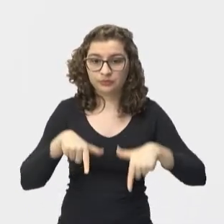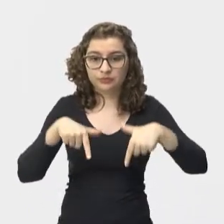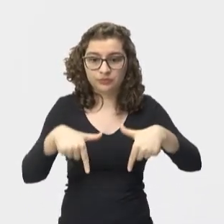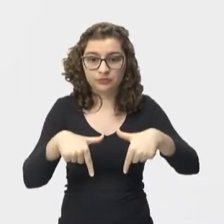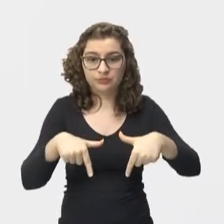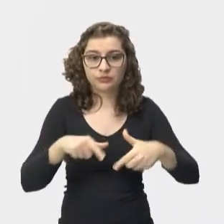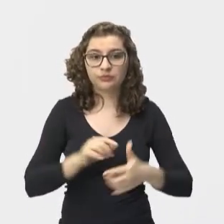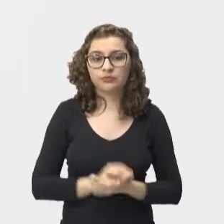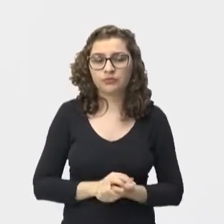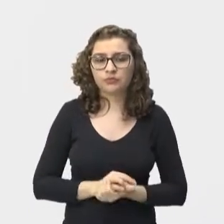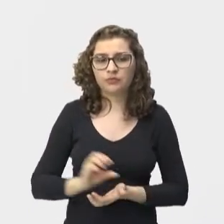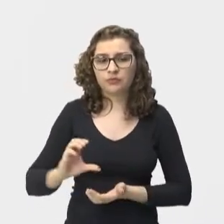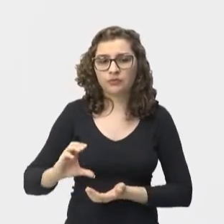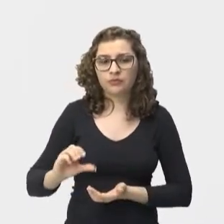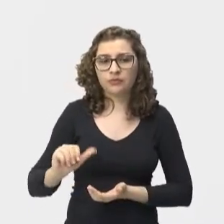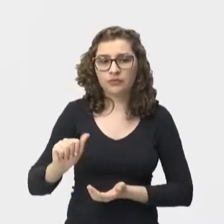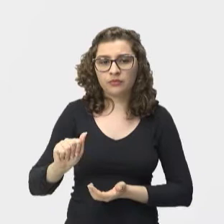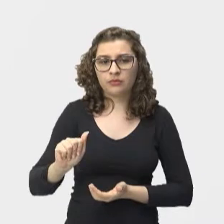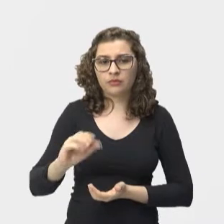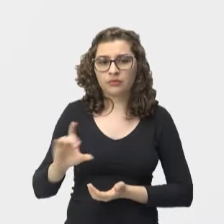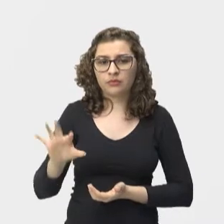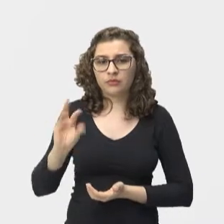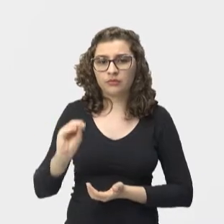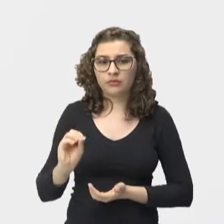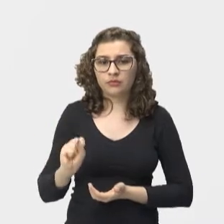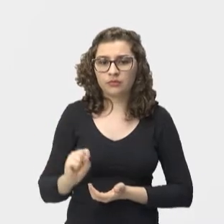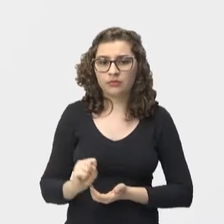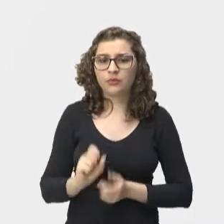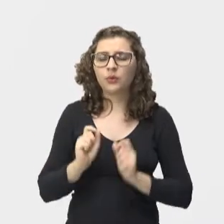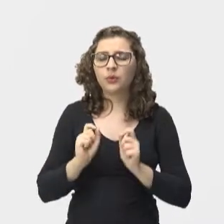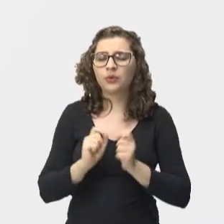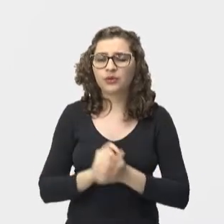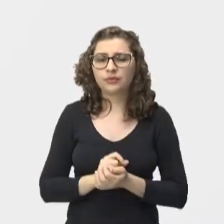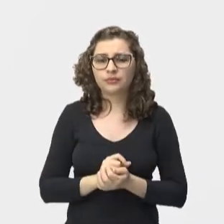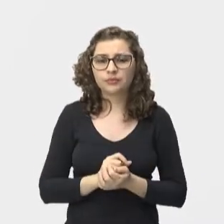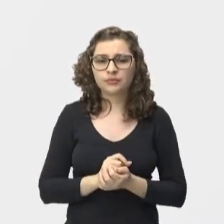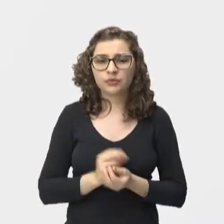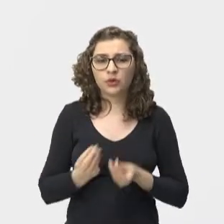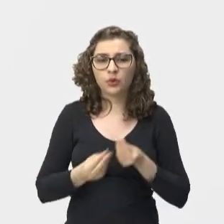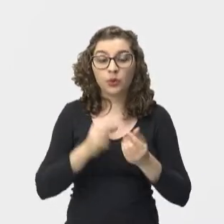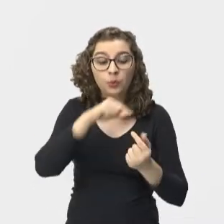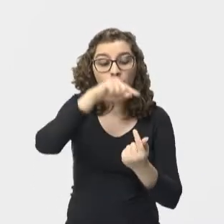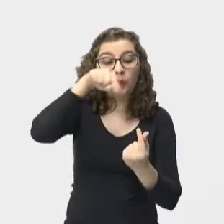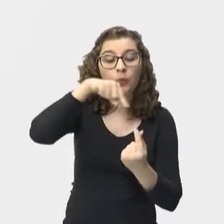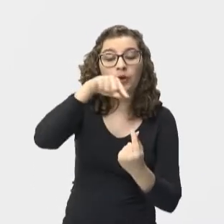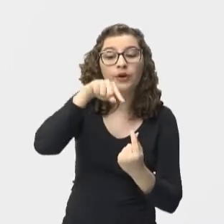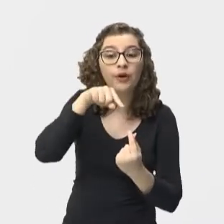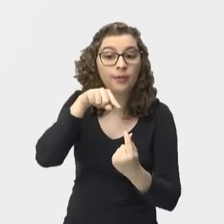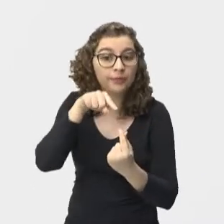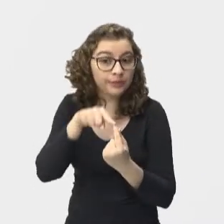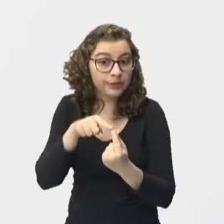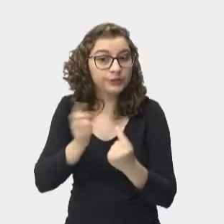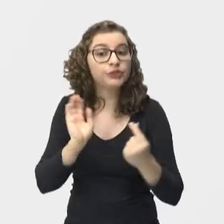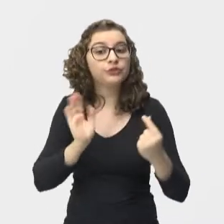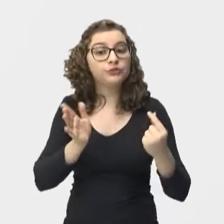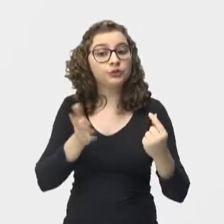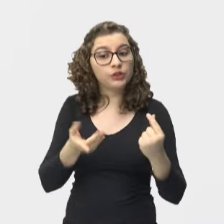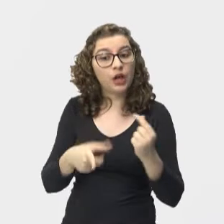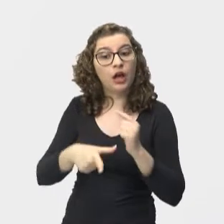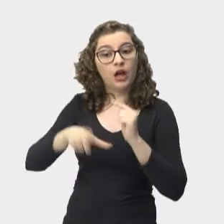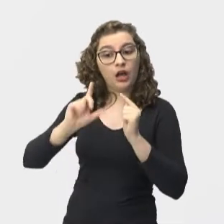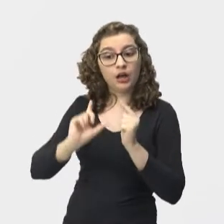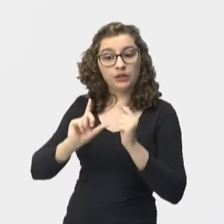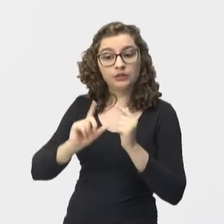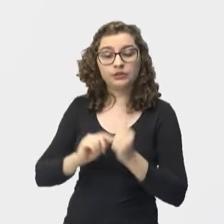ações. O que são as ações? Elas visam o alcance de determinado objetivo estabelecido